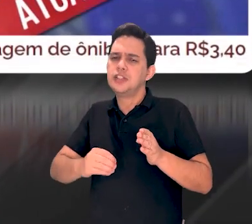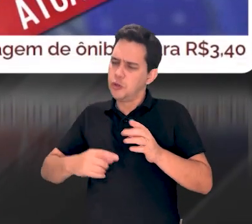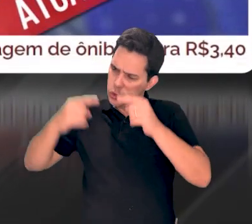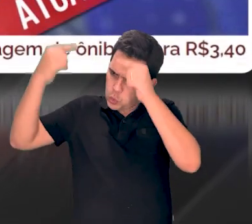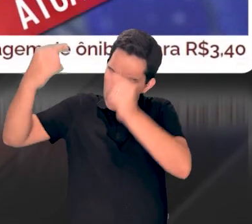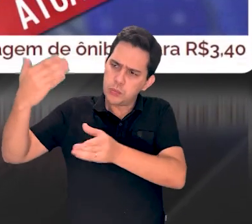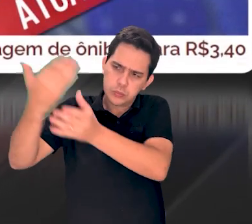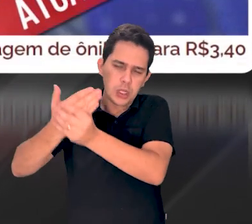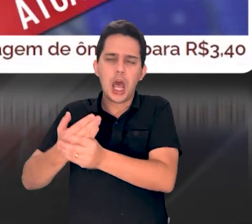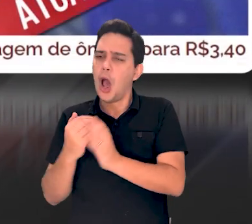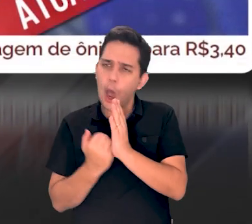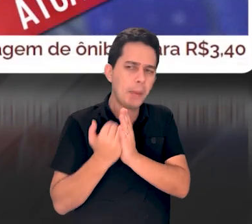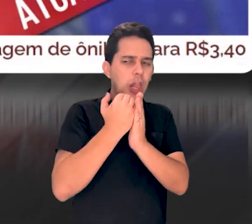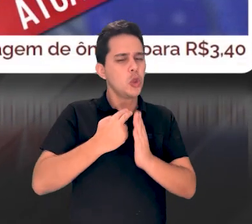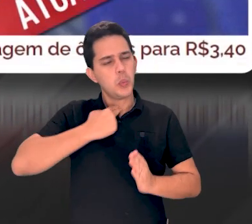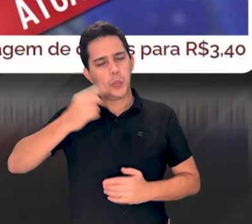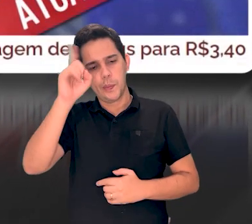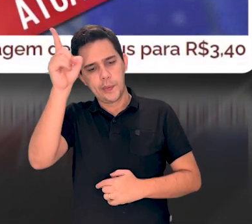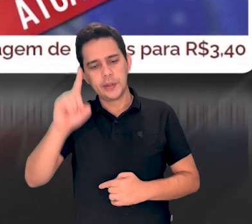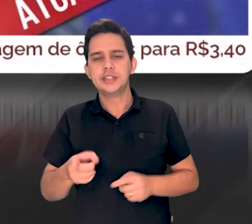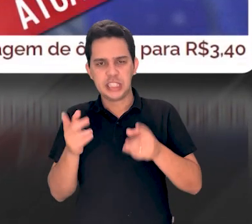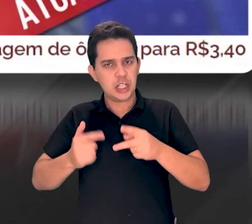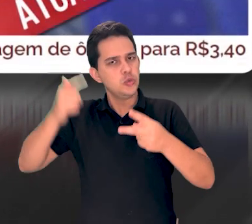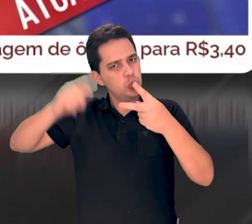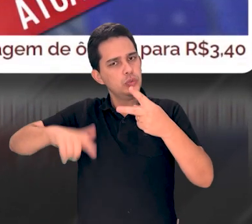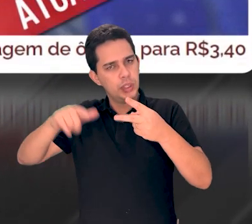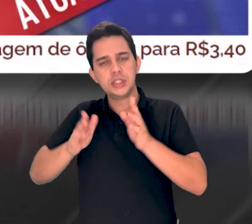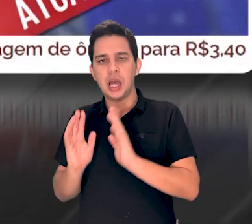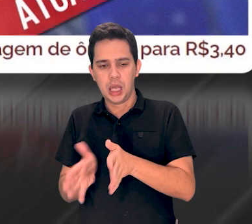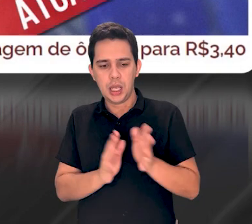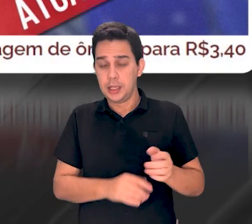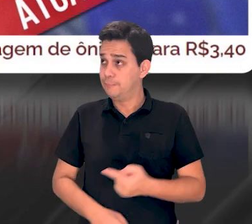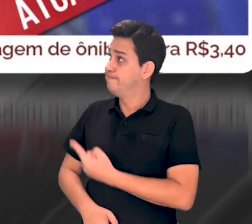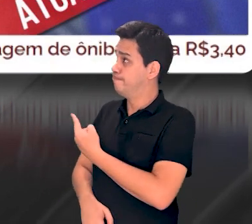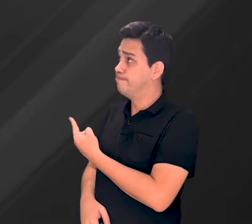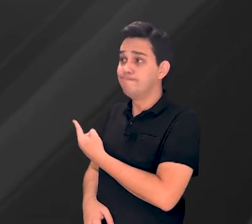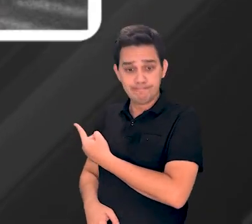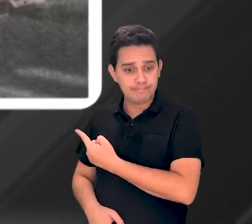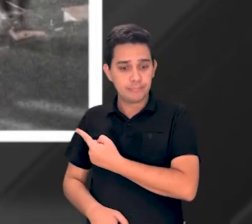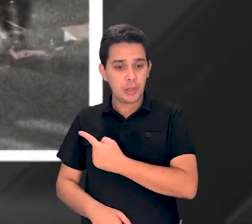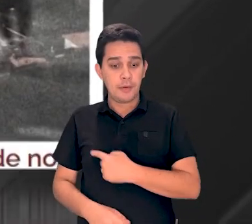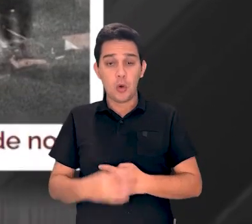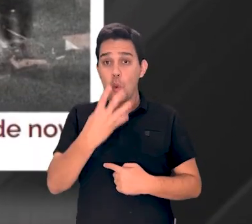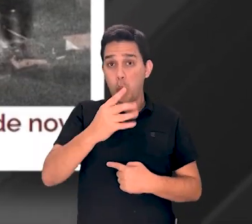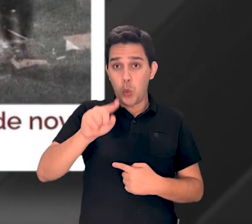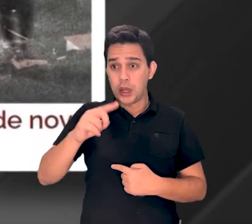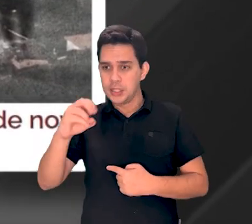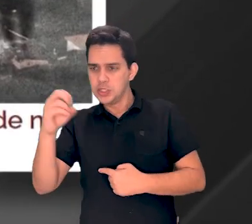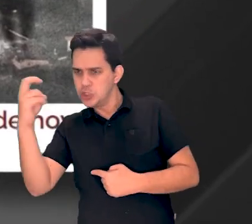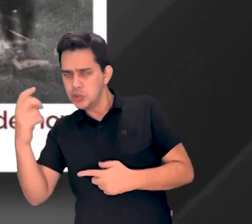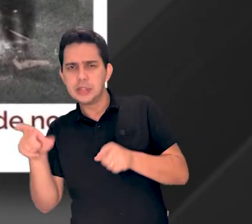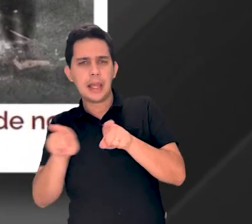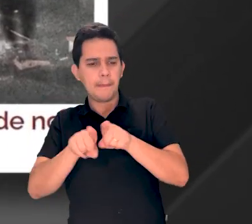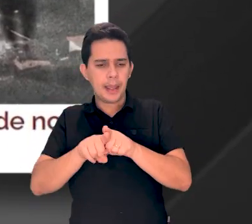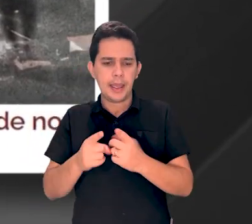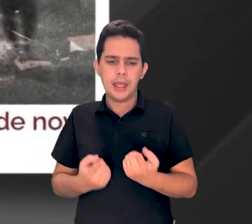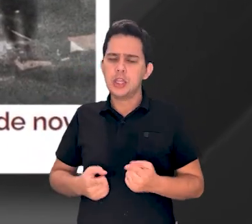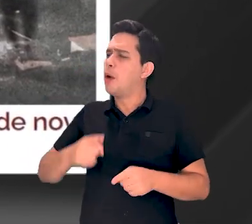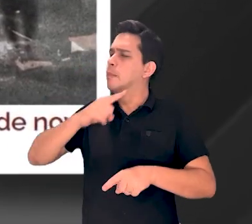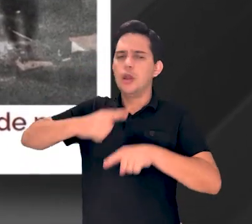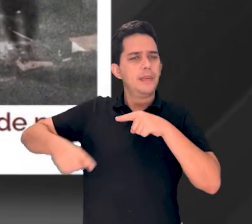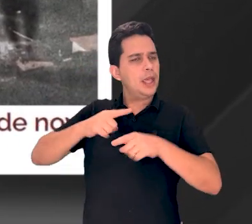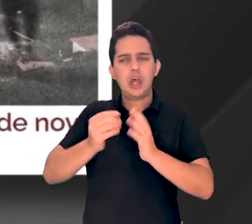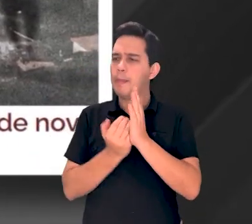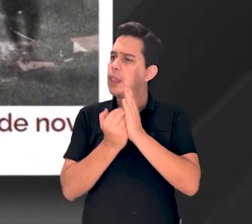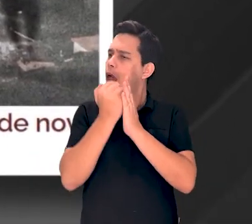reajustes e tal e aí depois ficou o valor de 4 e 5 e até a proibição de novos